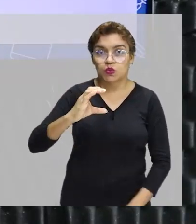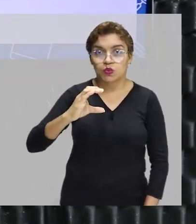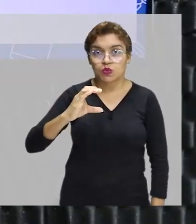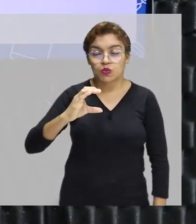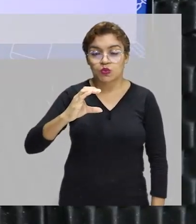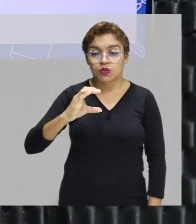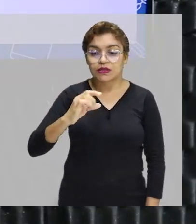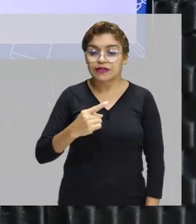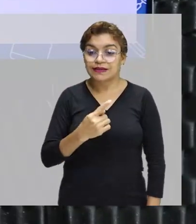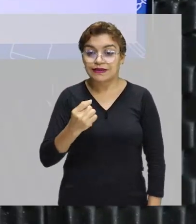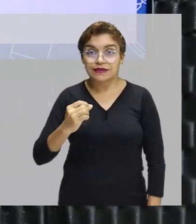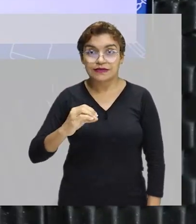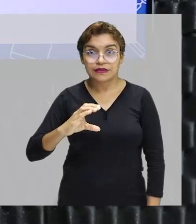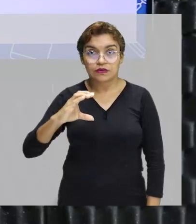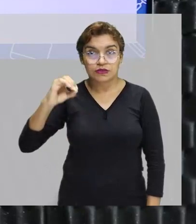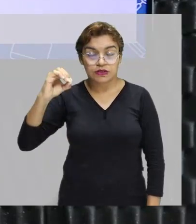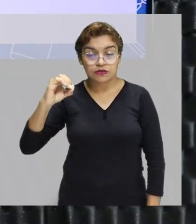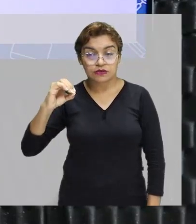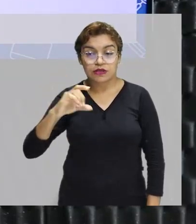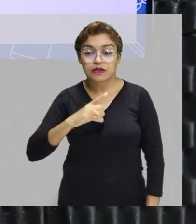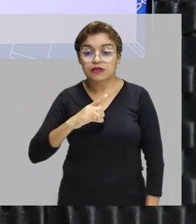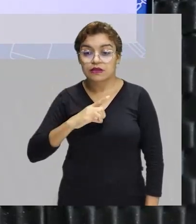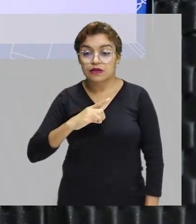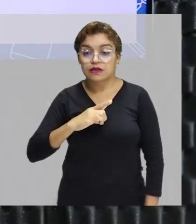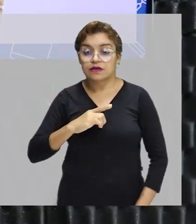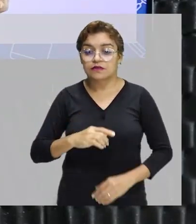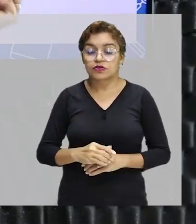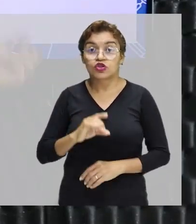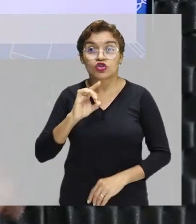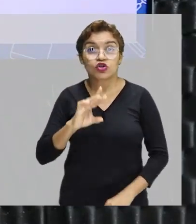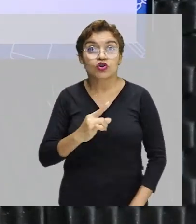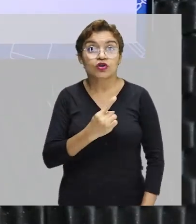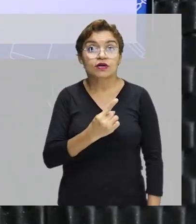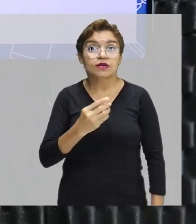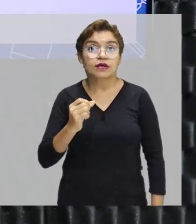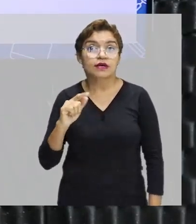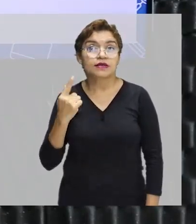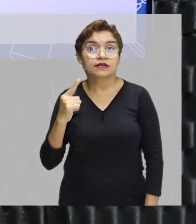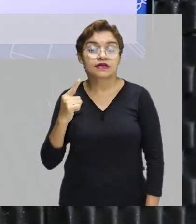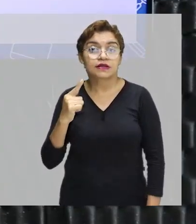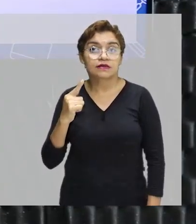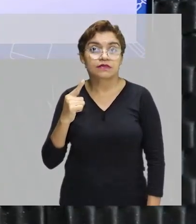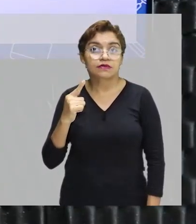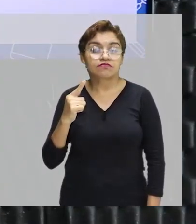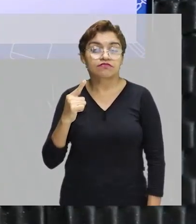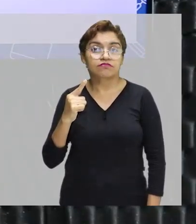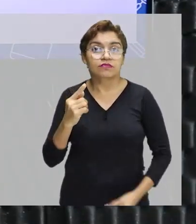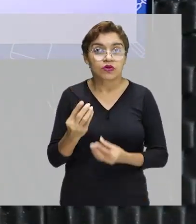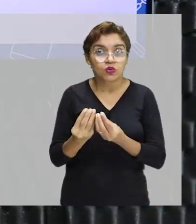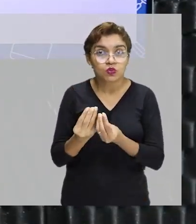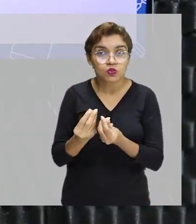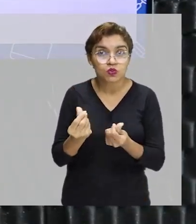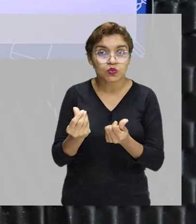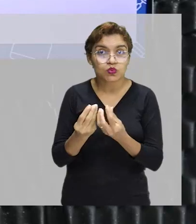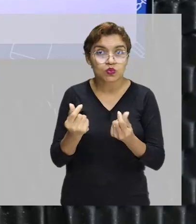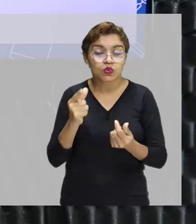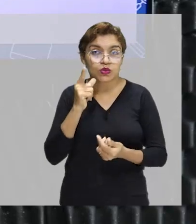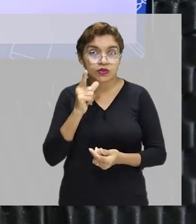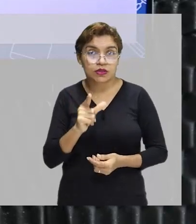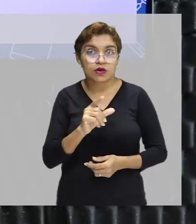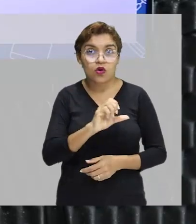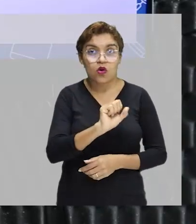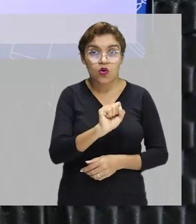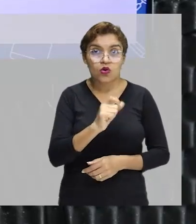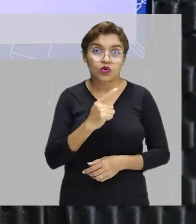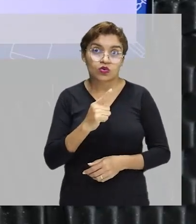porque esse é o coeficiente, certo? Apenas 10 gramas vai ficar dissolvido e 8 gramas